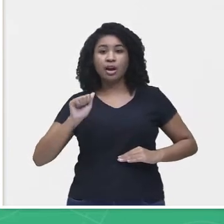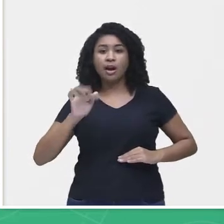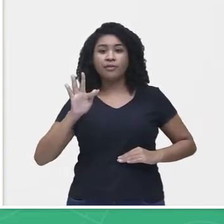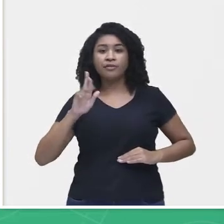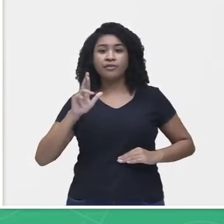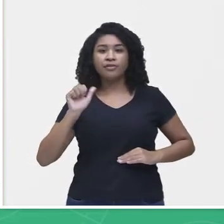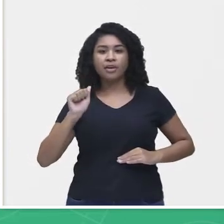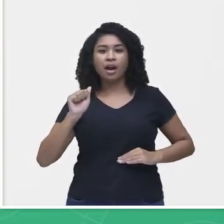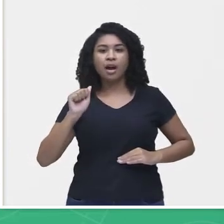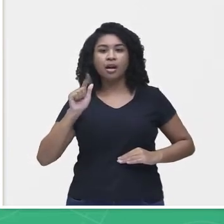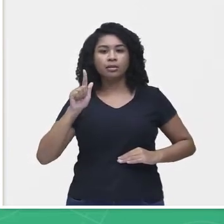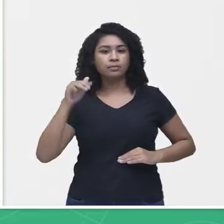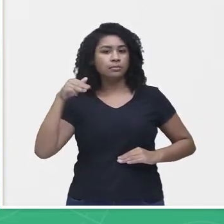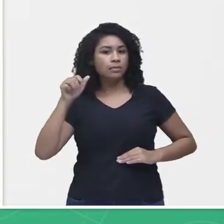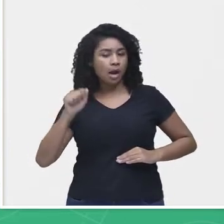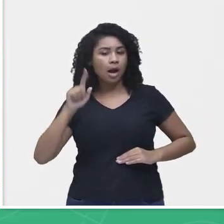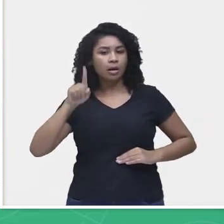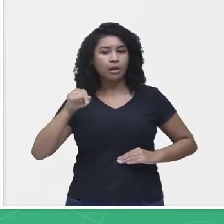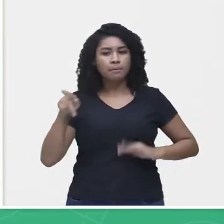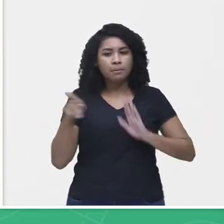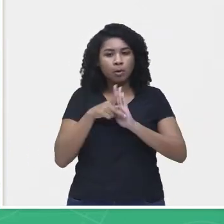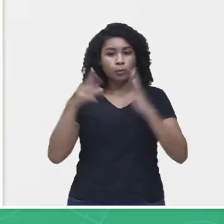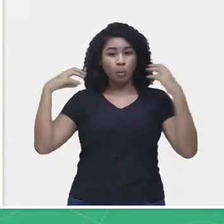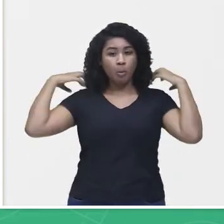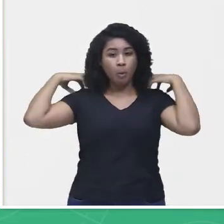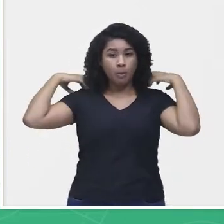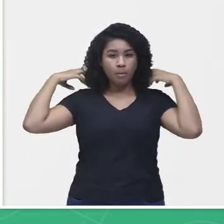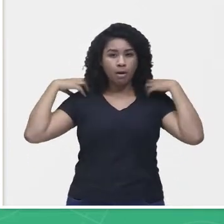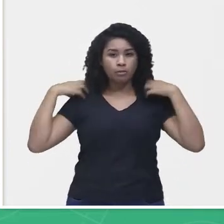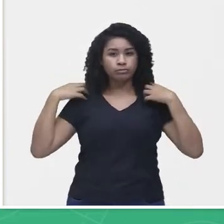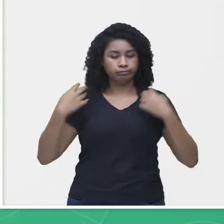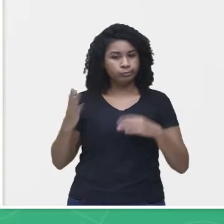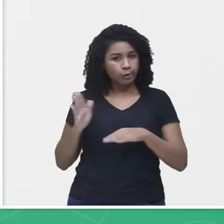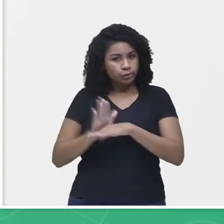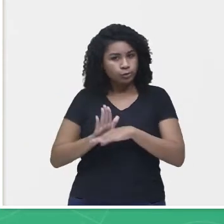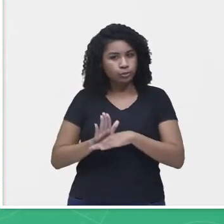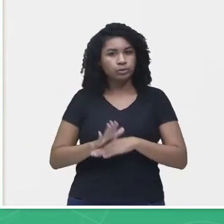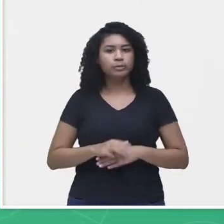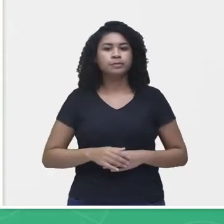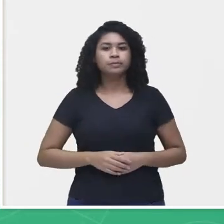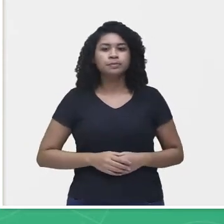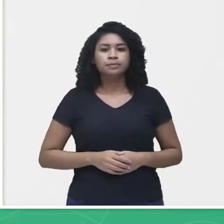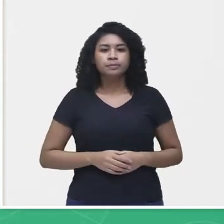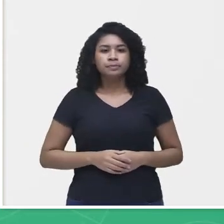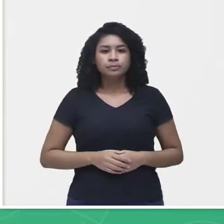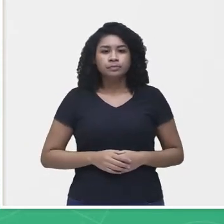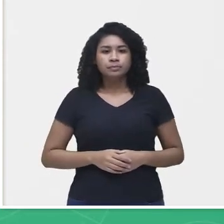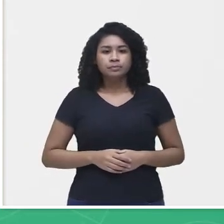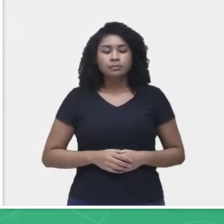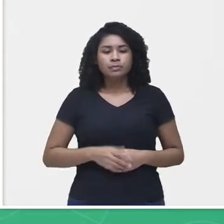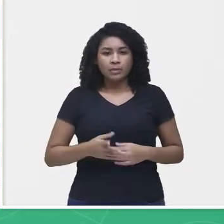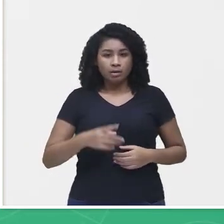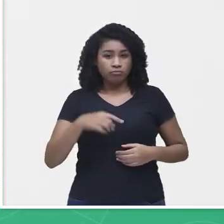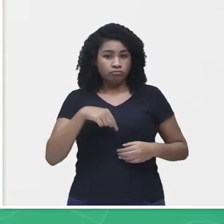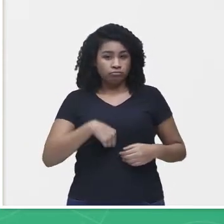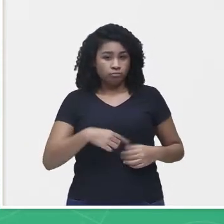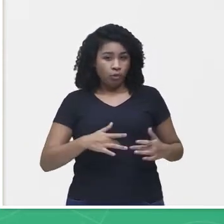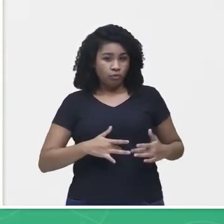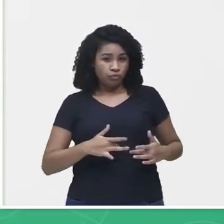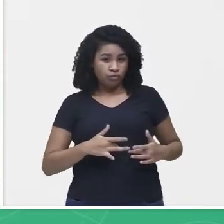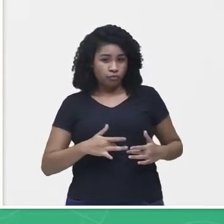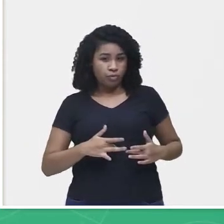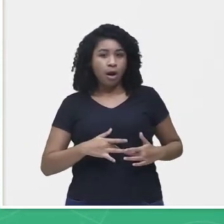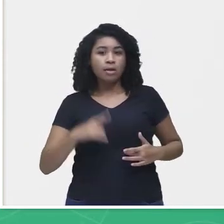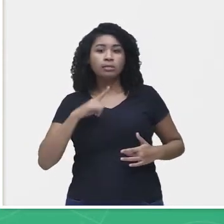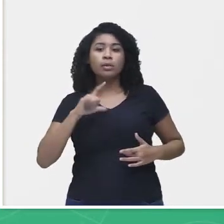estômago, ele está preparado para receber esse alimento. Ele se prepara como? Ele produz o suco gástrico. Esse suco